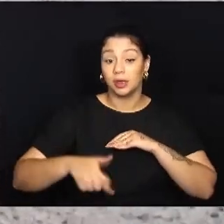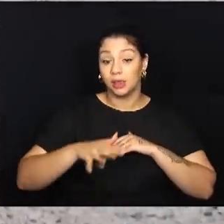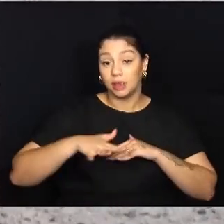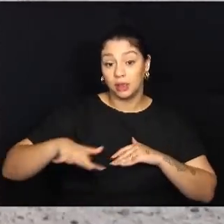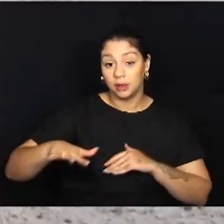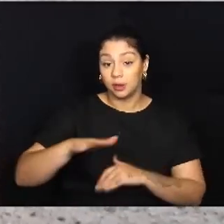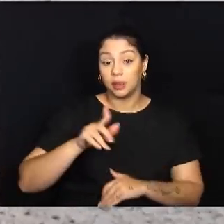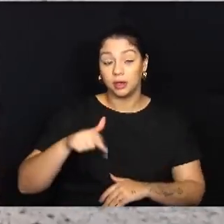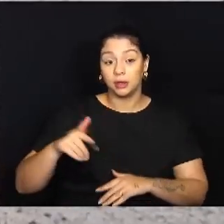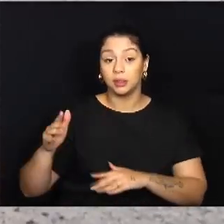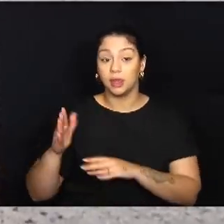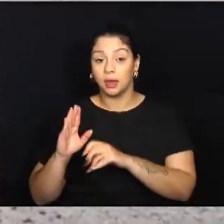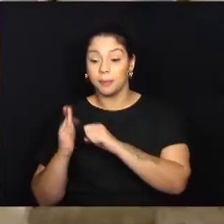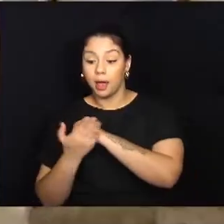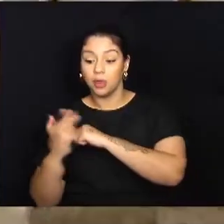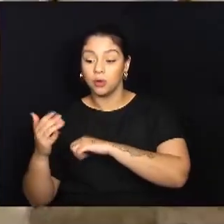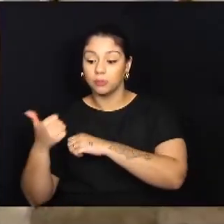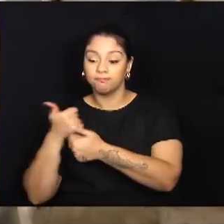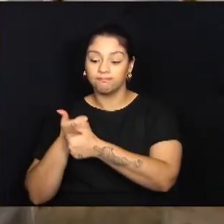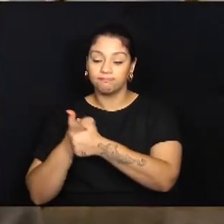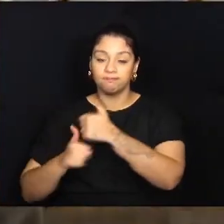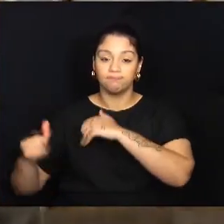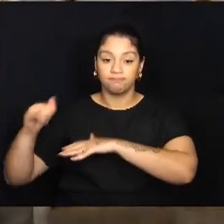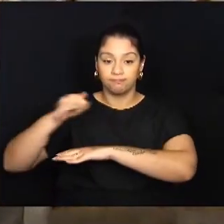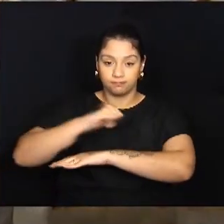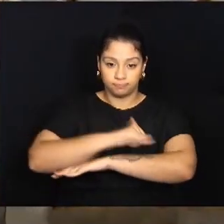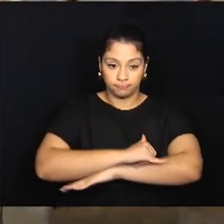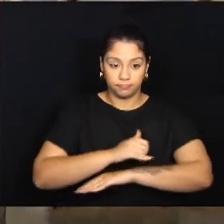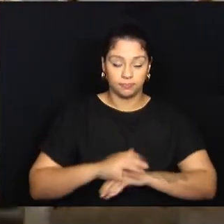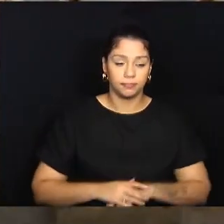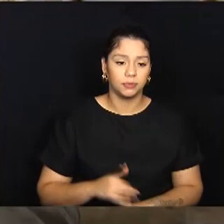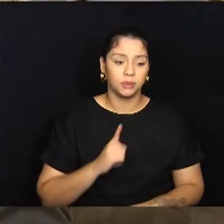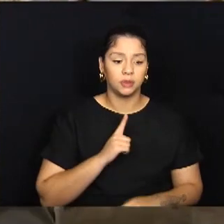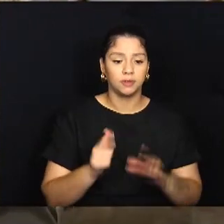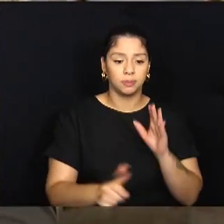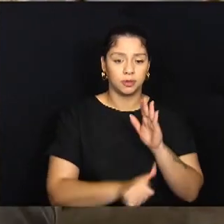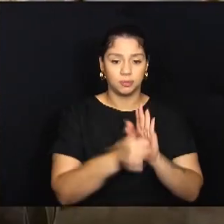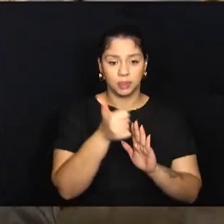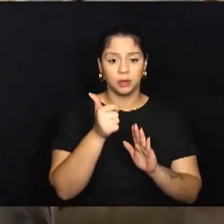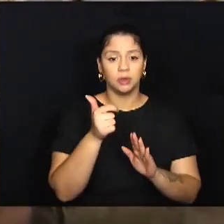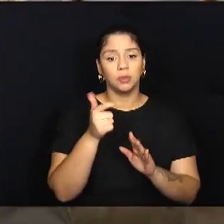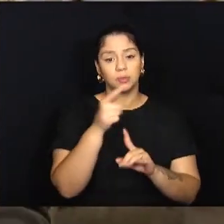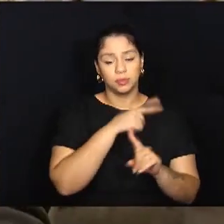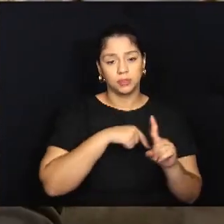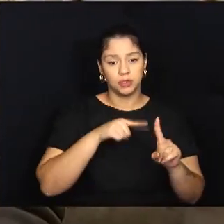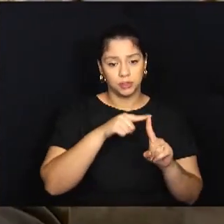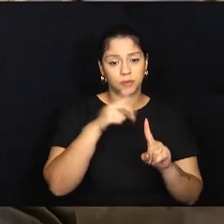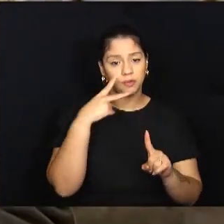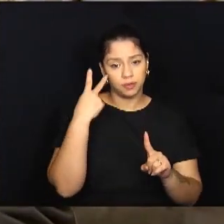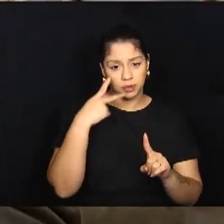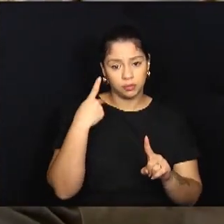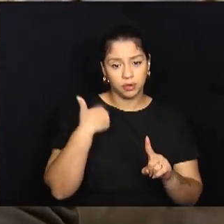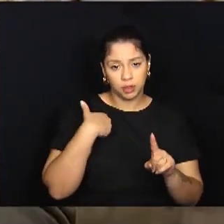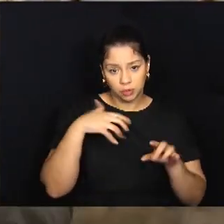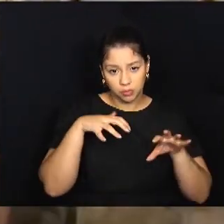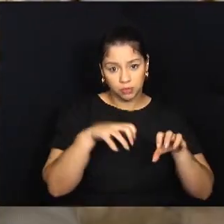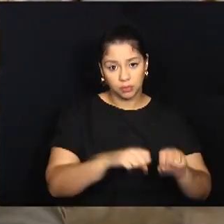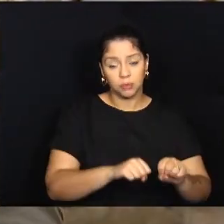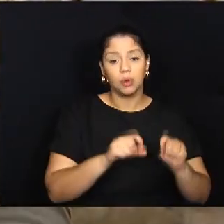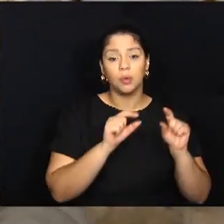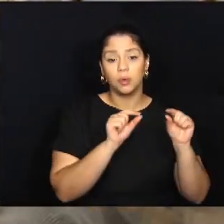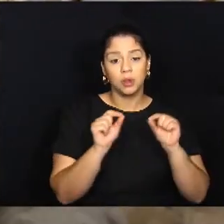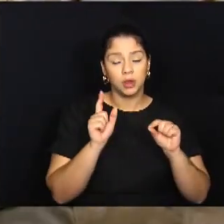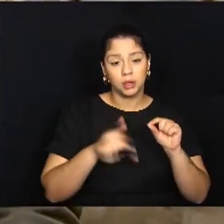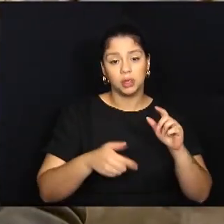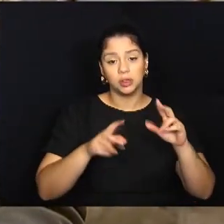do aeroporto Viracopos. Um dos primeiros protocolos meus como vereador em 2013, assim que tomei posse, foi sobre